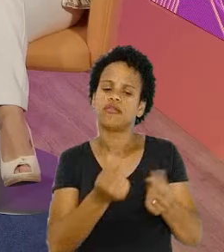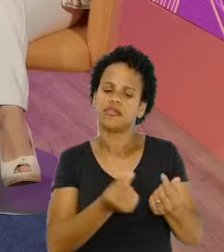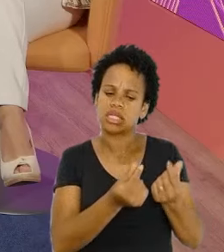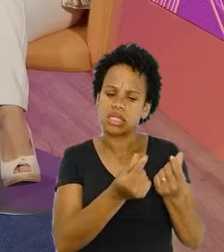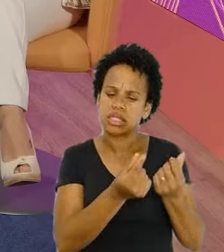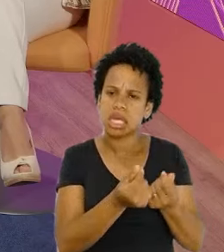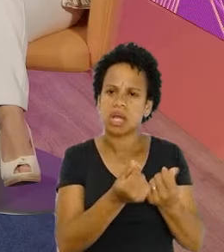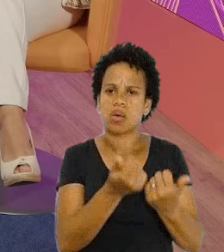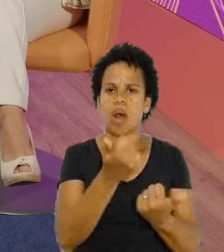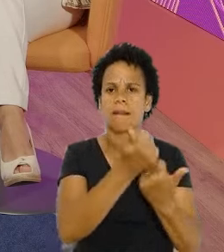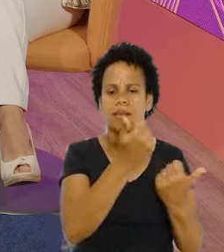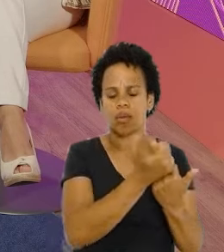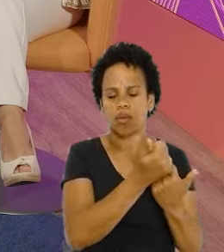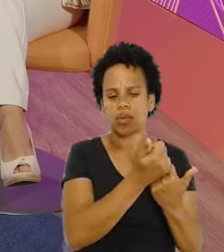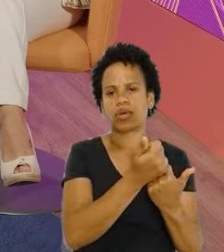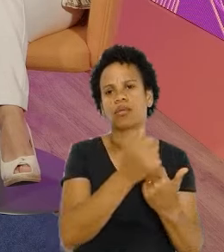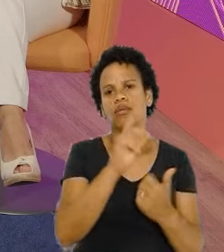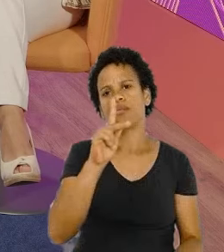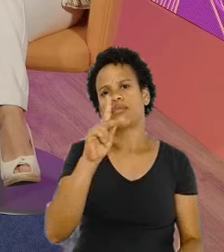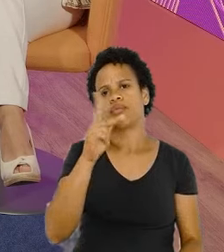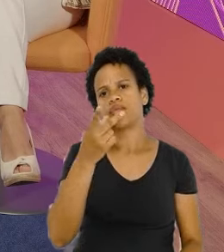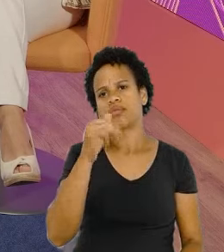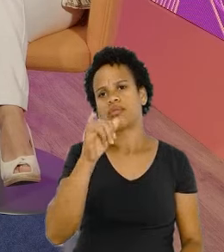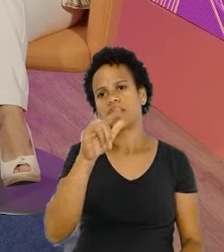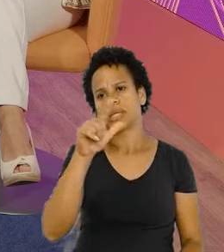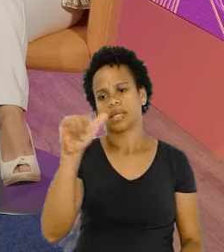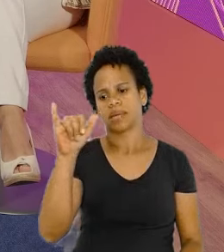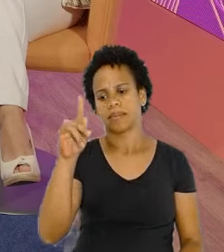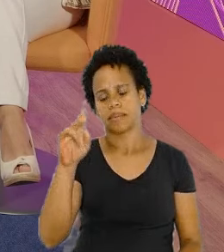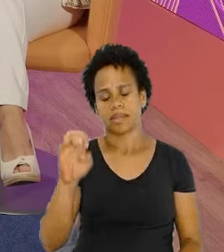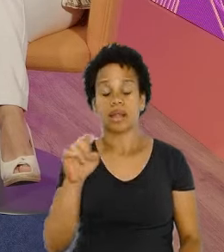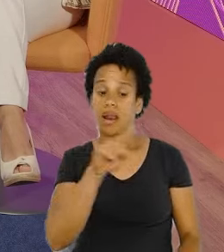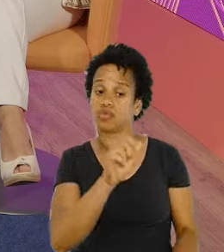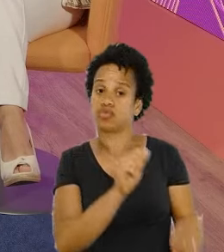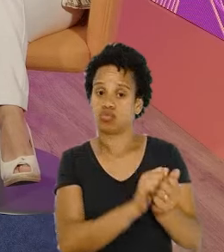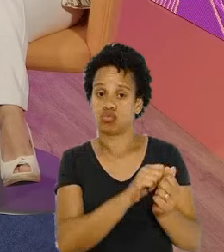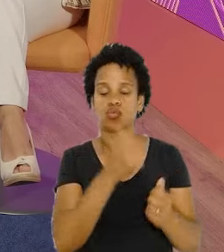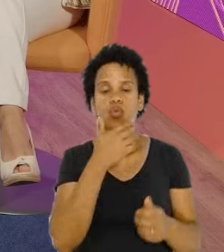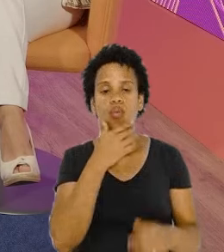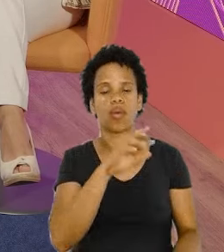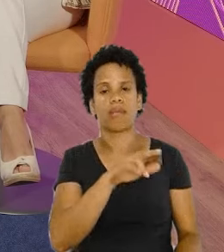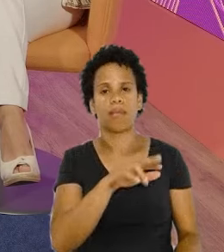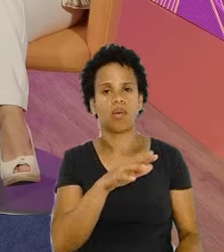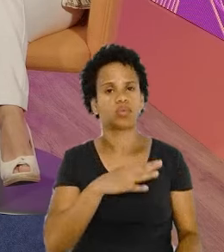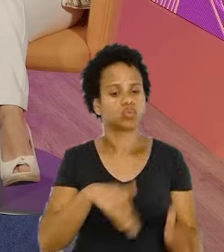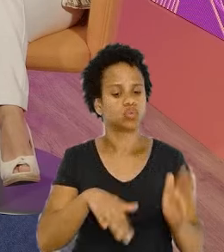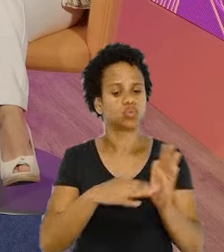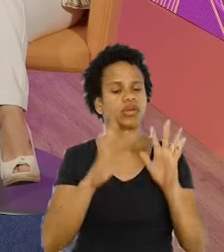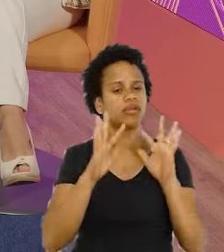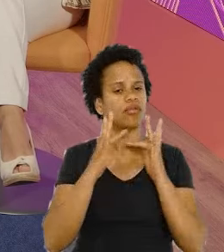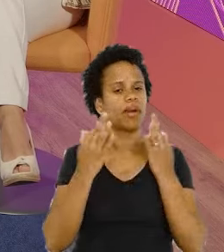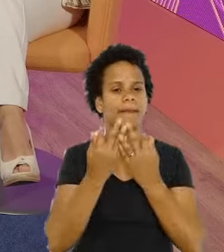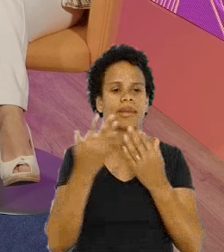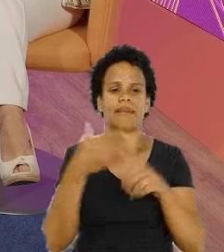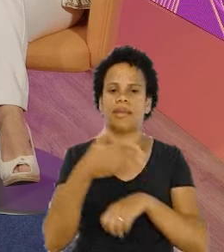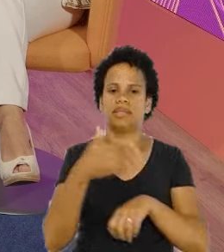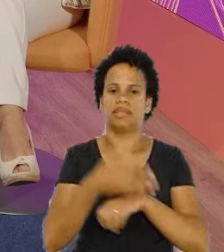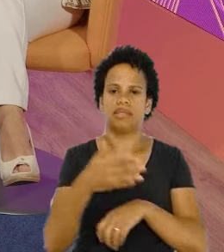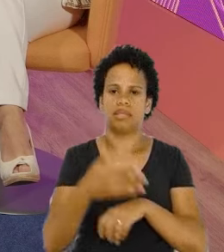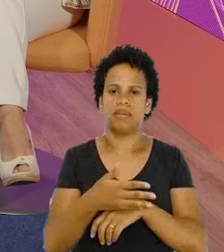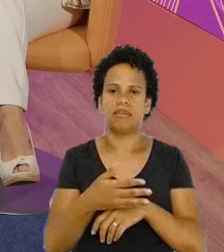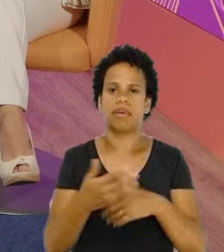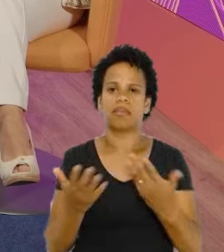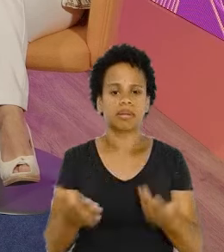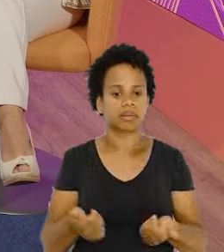o o philipe da loja que nem Agora nós estamos aqui o Filipe tá lá com o irmão né então a família toda tá muito envolvida para que